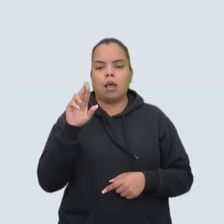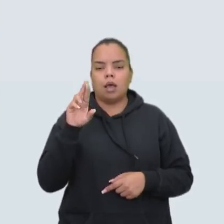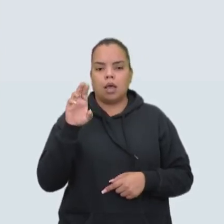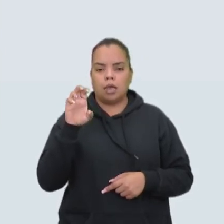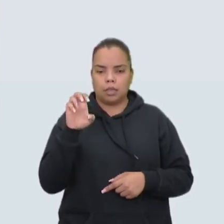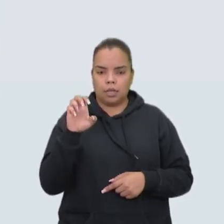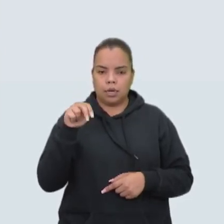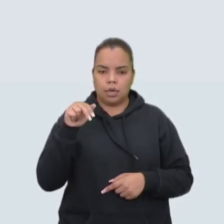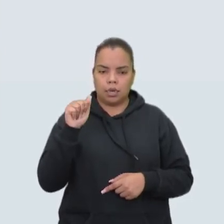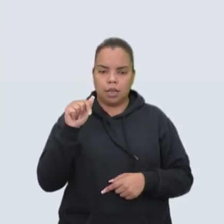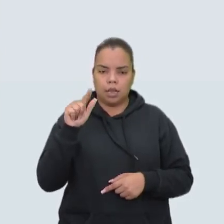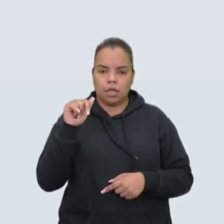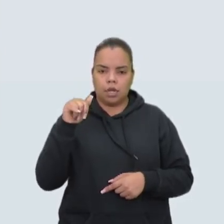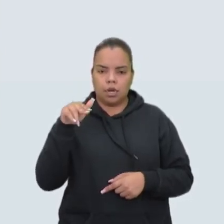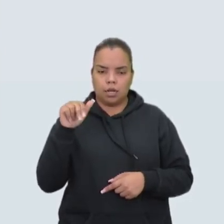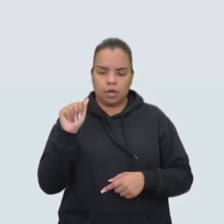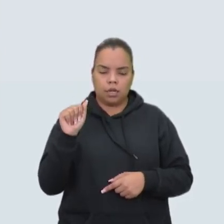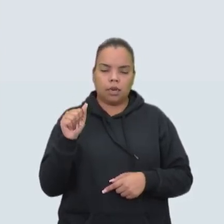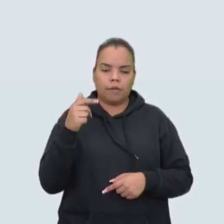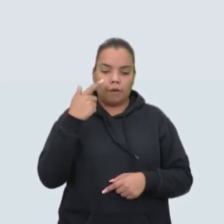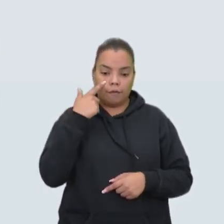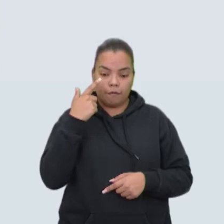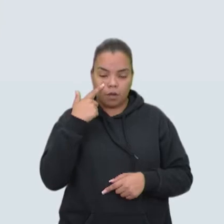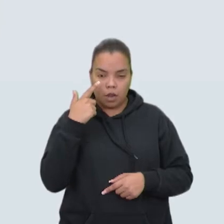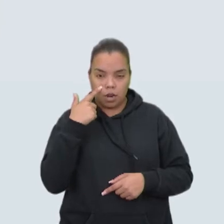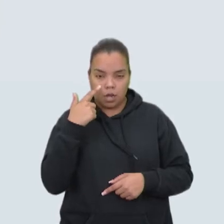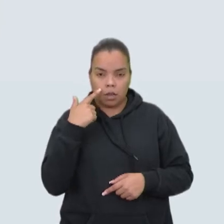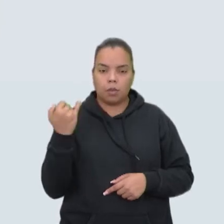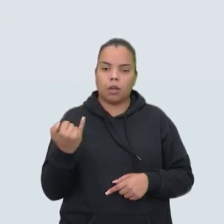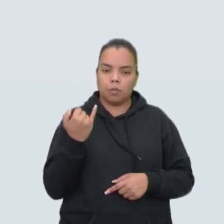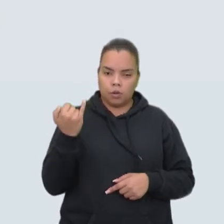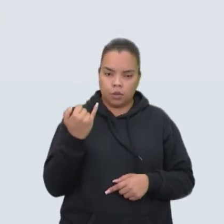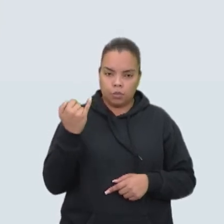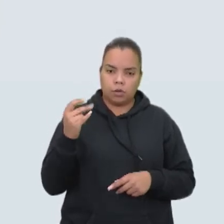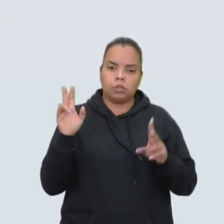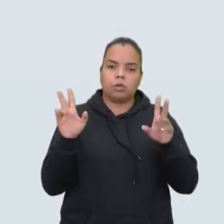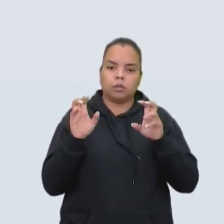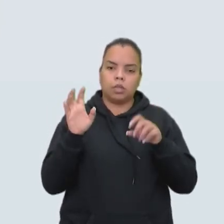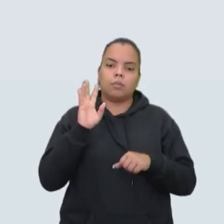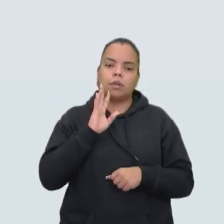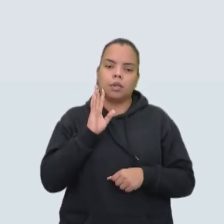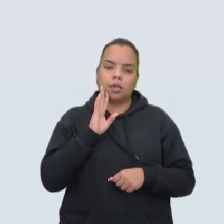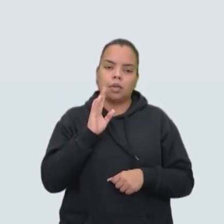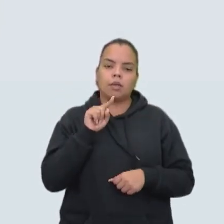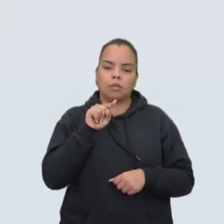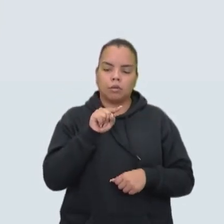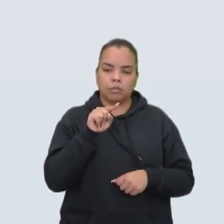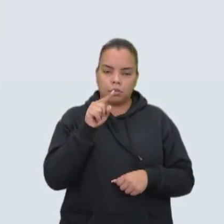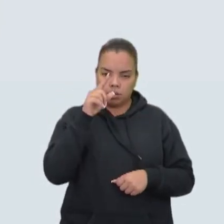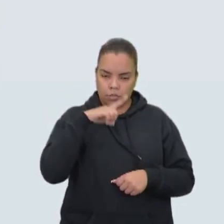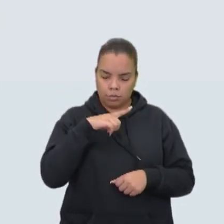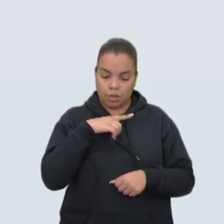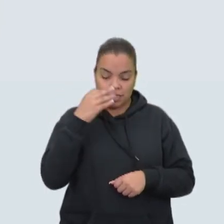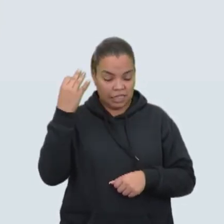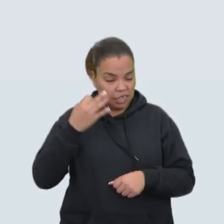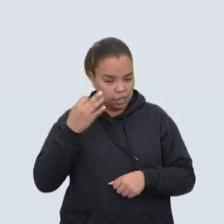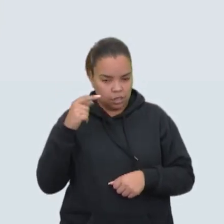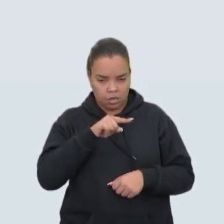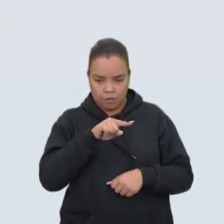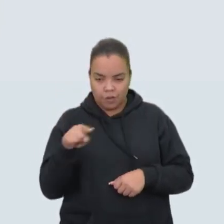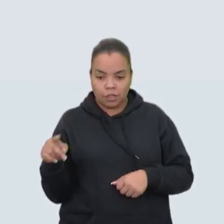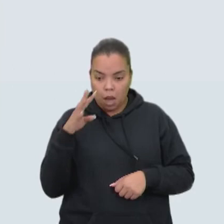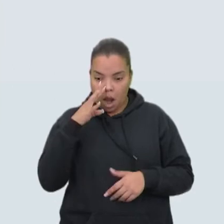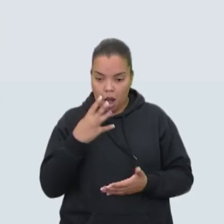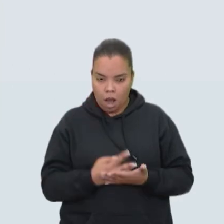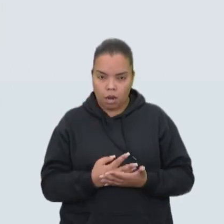GH, enfim. Então fica ligado na nossa aula de hoje porque ela é muito importante, é um tema bem legal, eu tenho certeza que vocês vão ficar muito